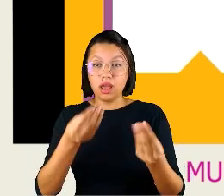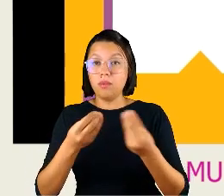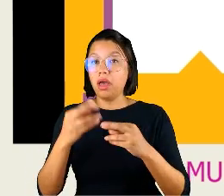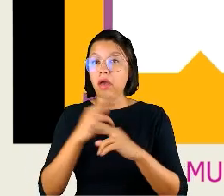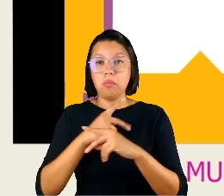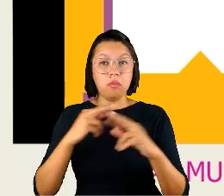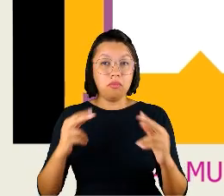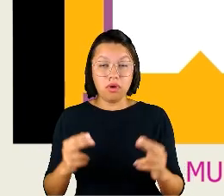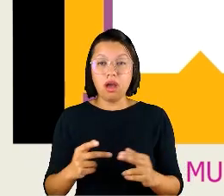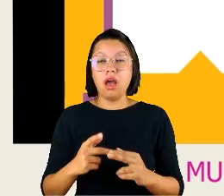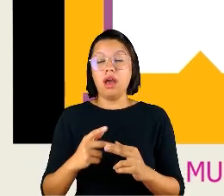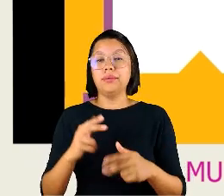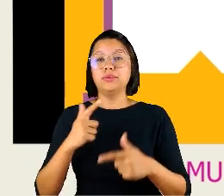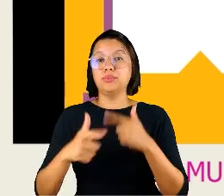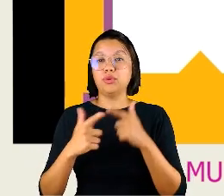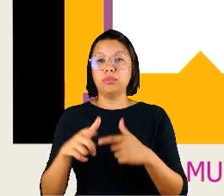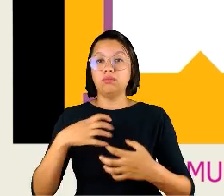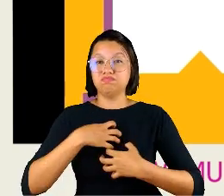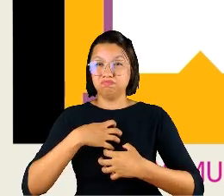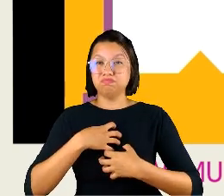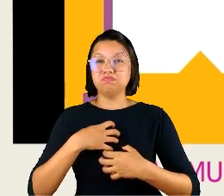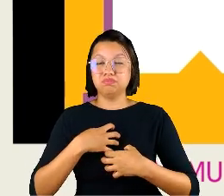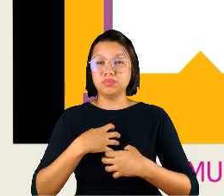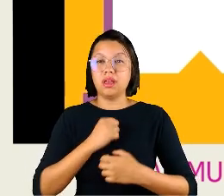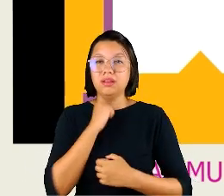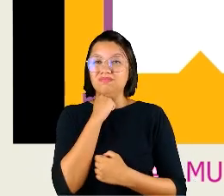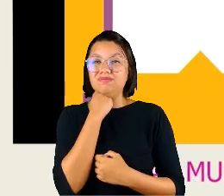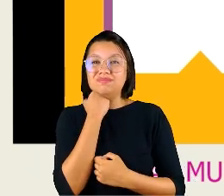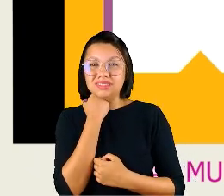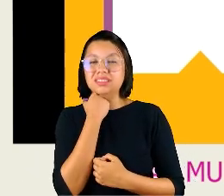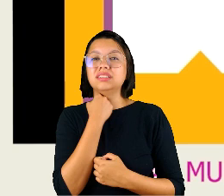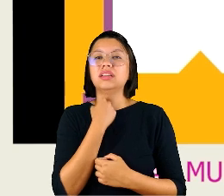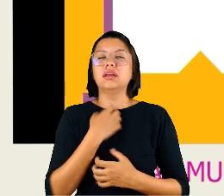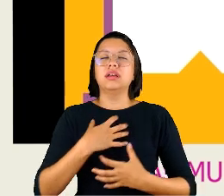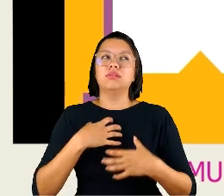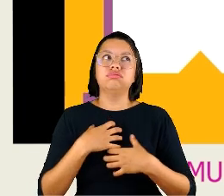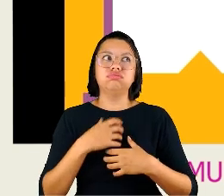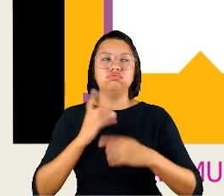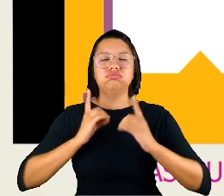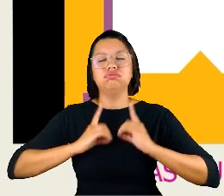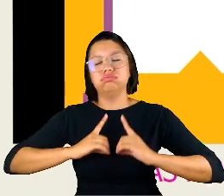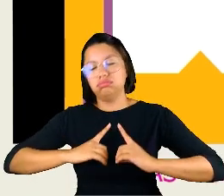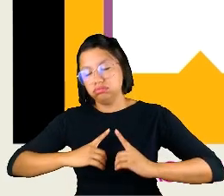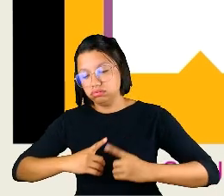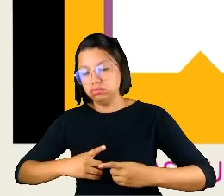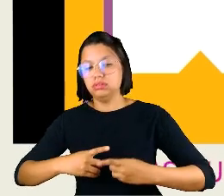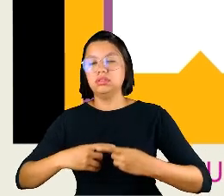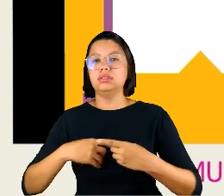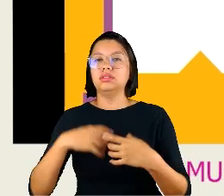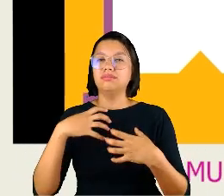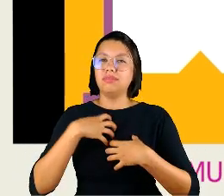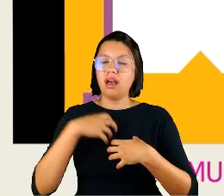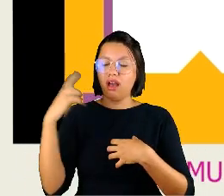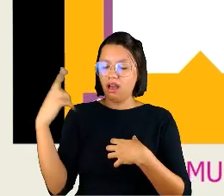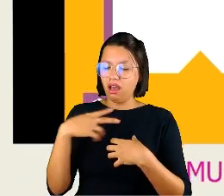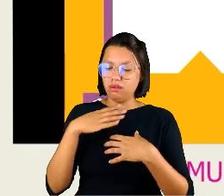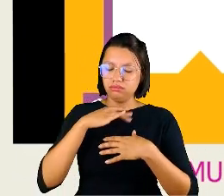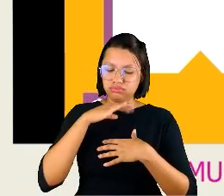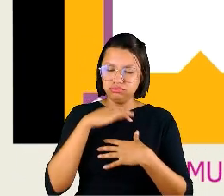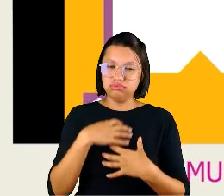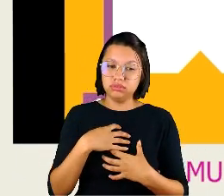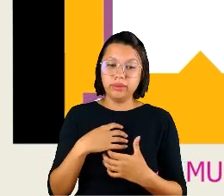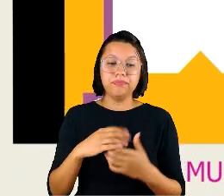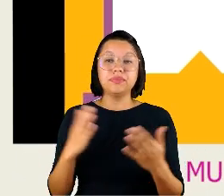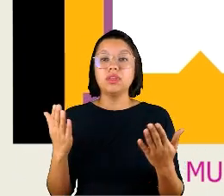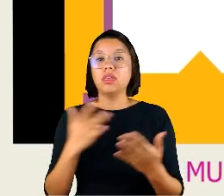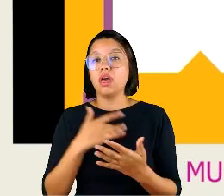inúmeros problemas sociais e emocionais na sua vida, entre eles estresse, estafa, depressão, baixa autoestima e várias outras questões de saúde.